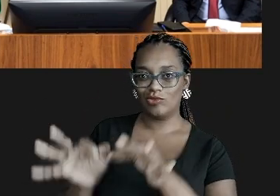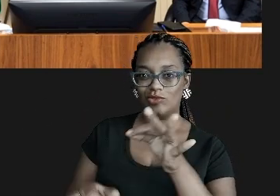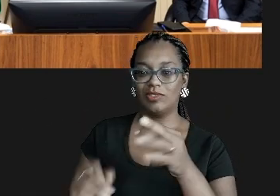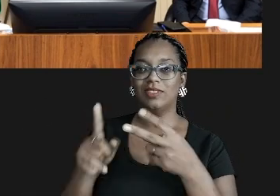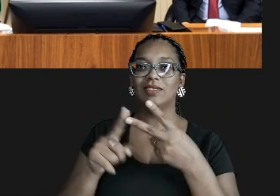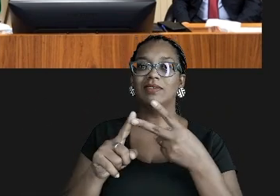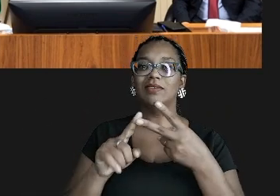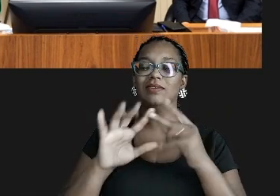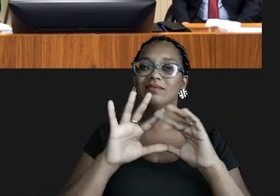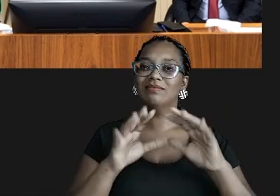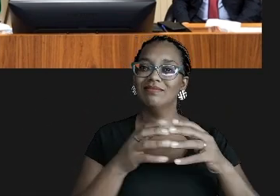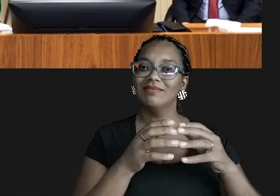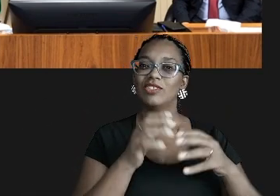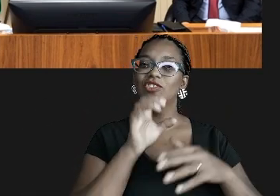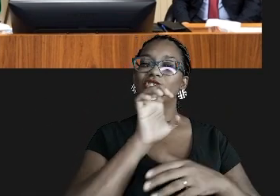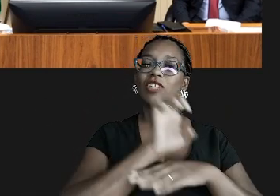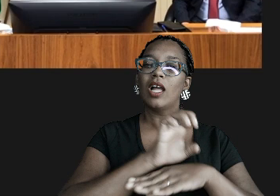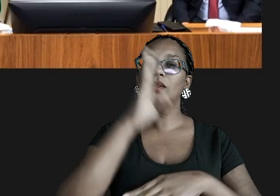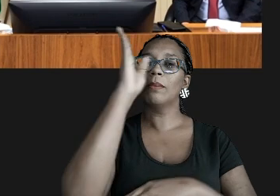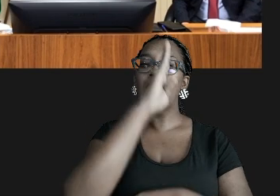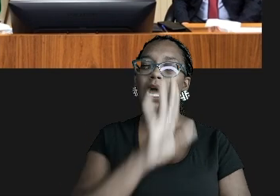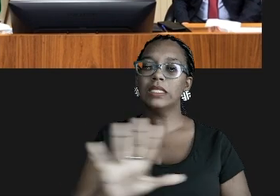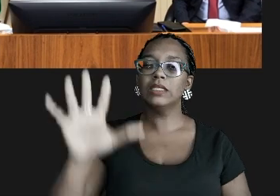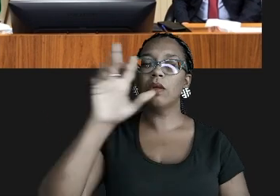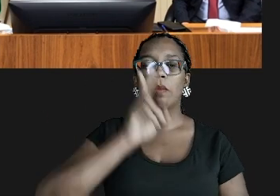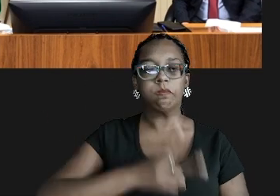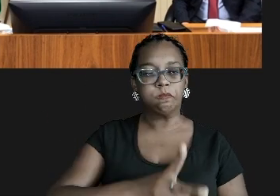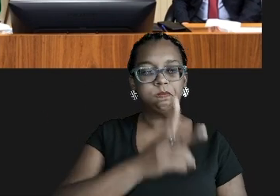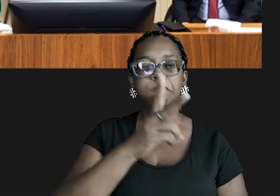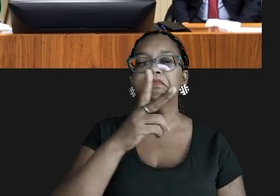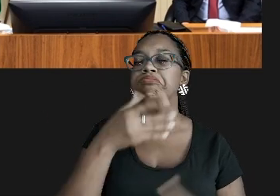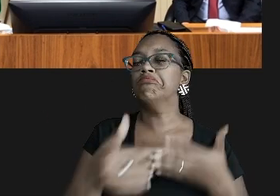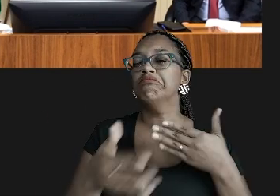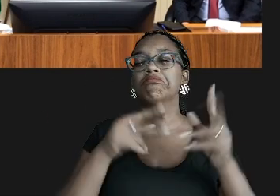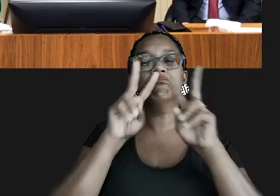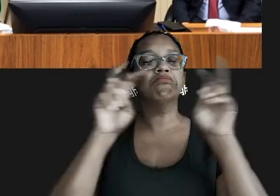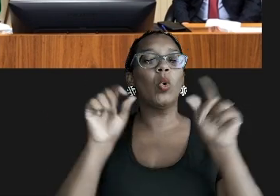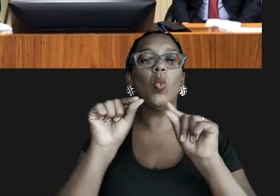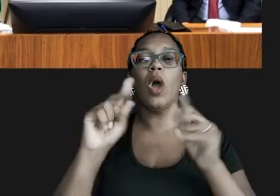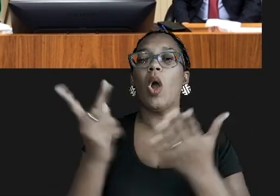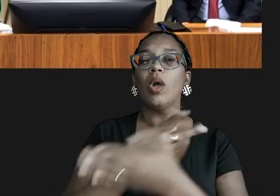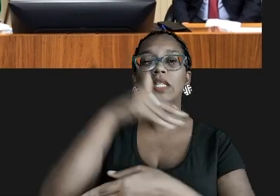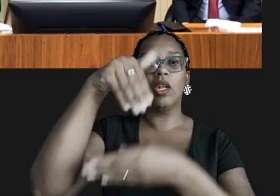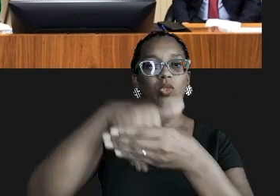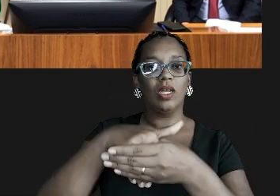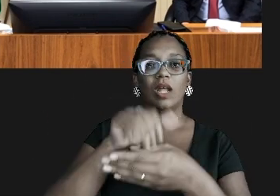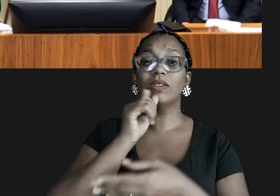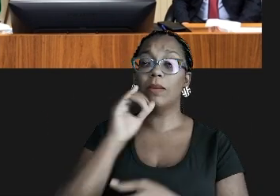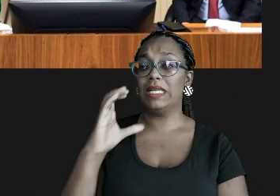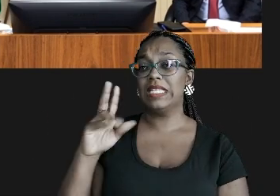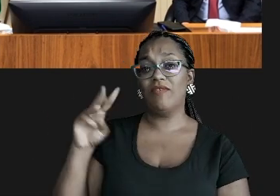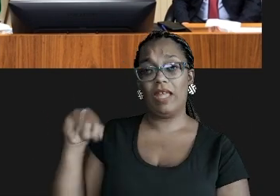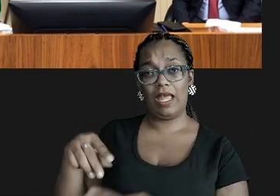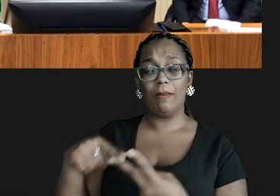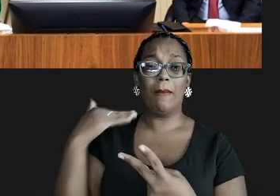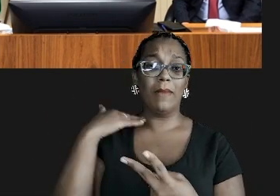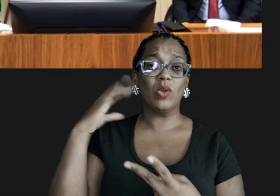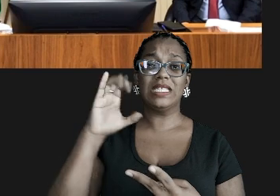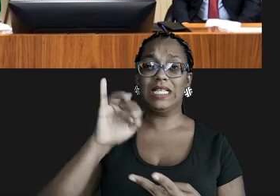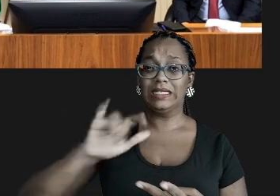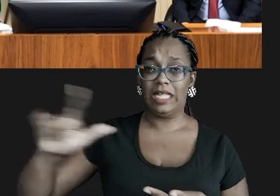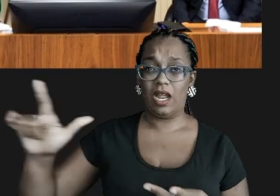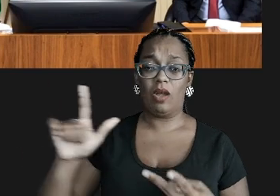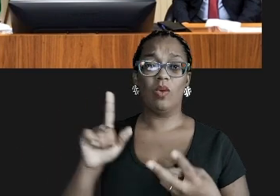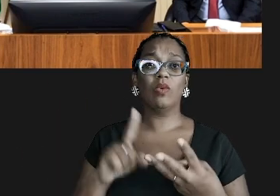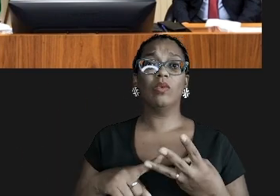os órgãos do estado brasileiro que permanecerão assim independentemente de qualquer desdobramento eleitoral como é o caso da cvm do Banco Central